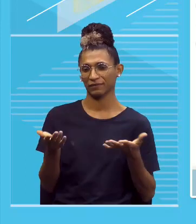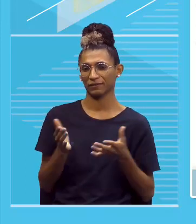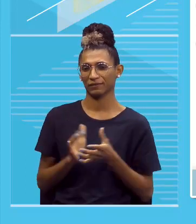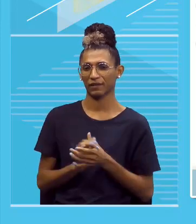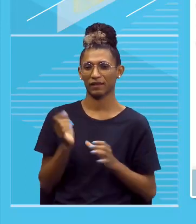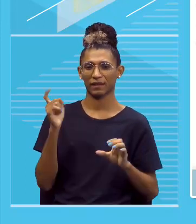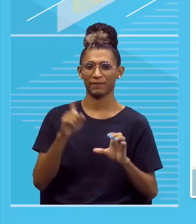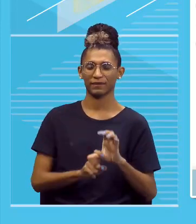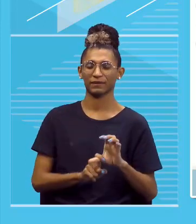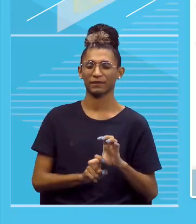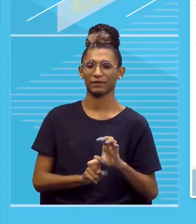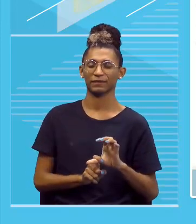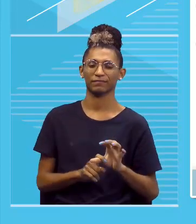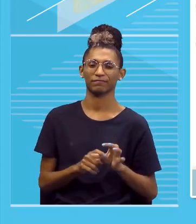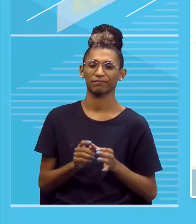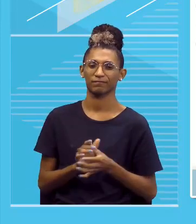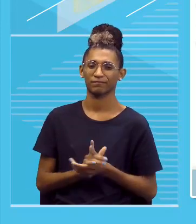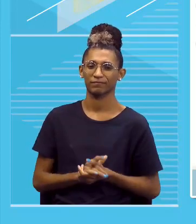está a dependência